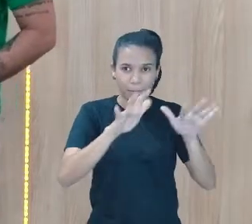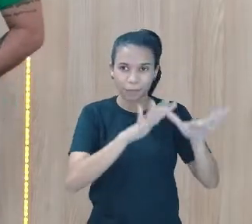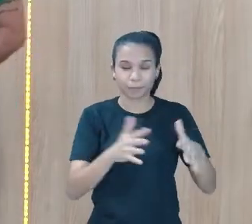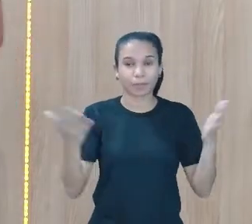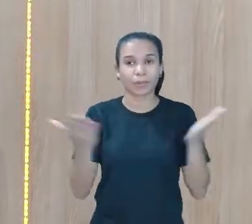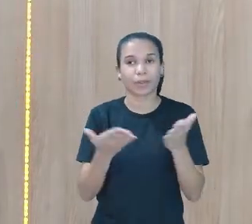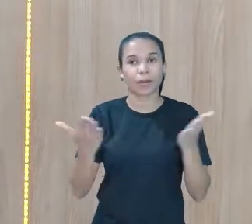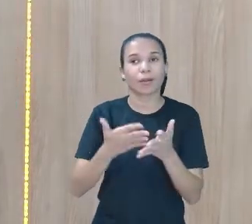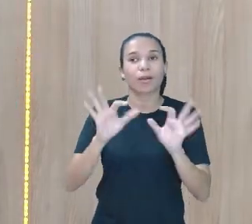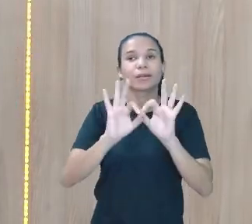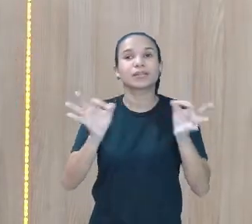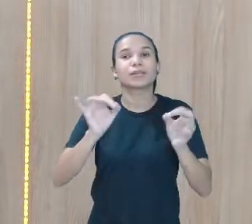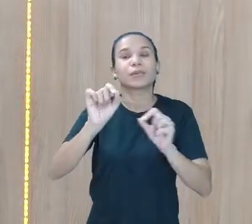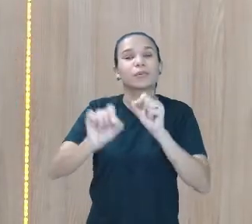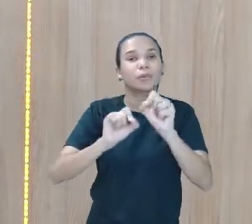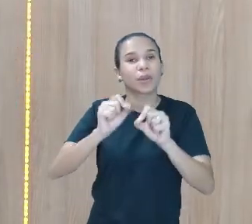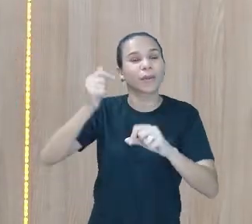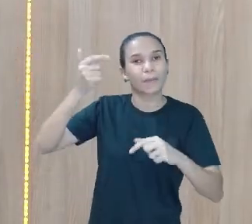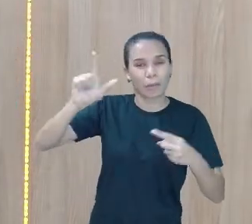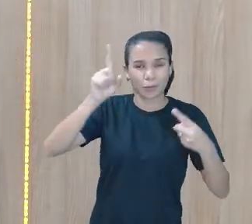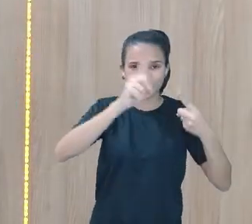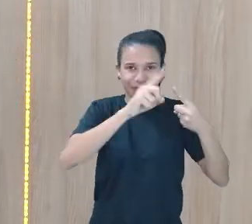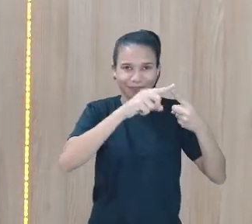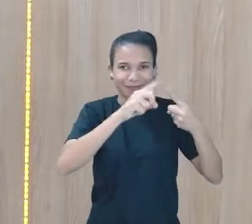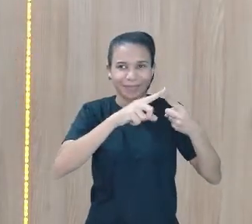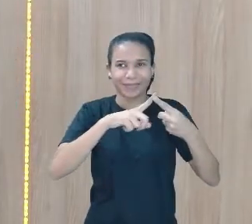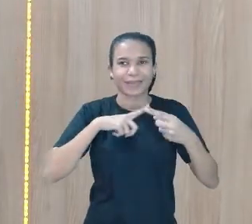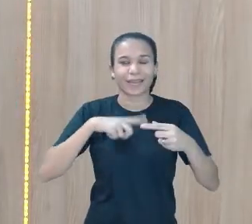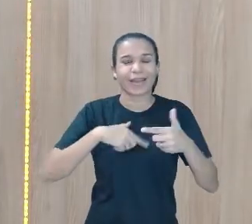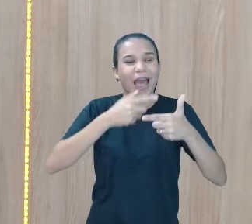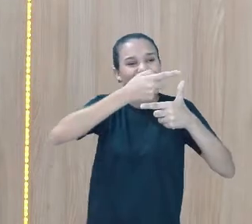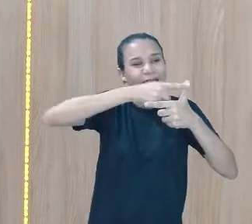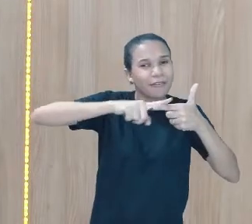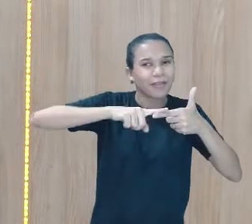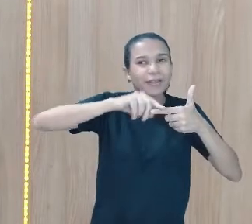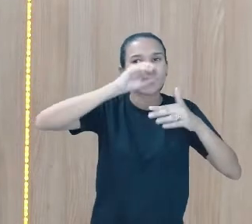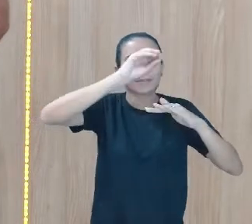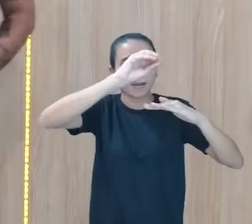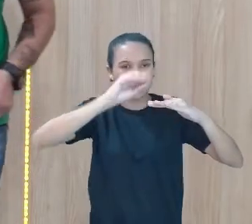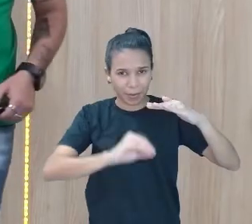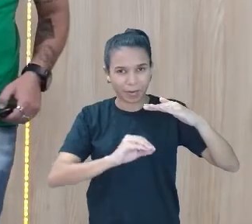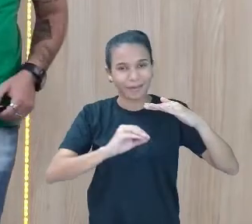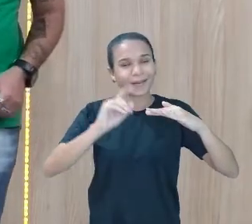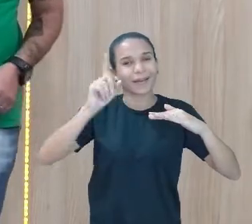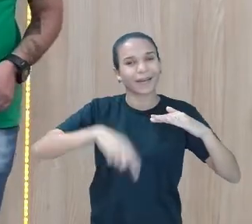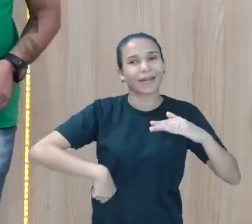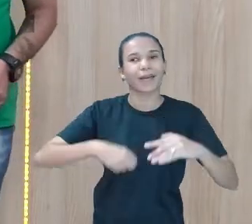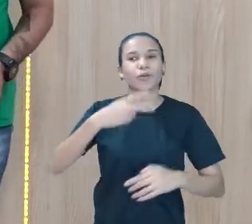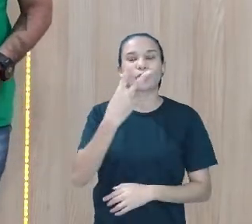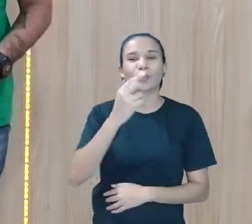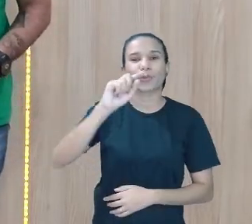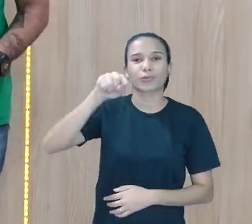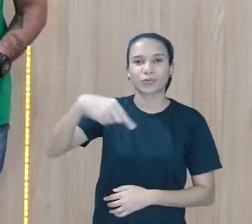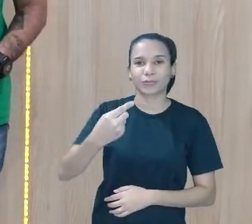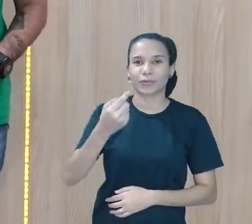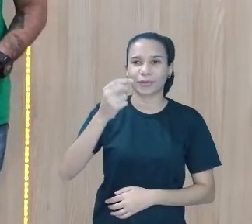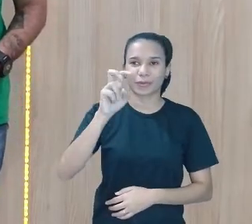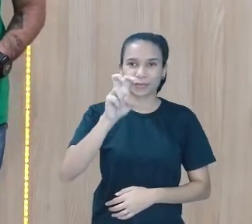comentários. Aqui eu simplesmente vou fazer pelo outro método. Divido o número de cima pelo de baixo, 15 sobre 6 vai